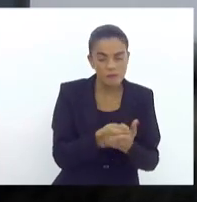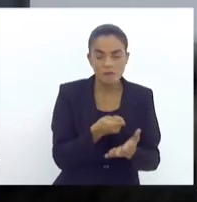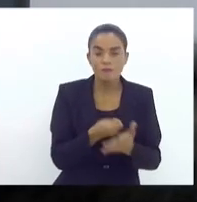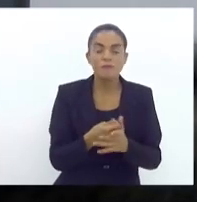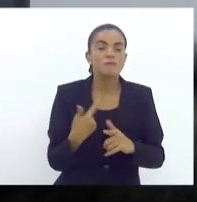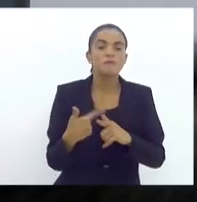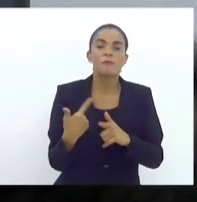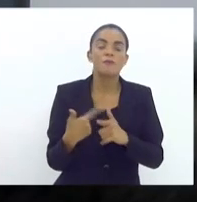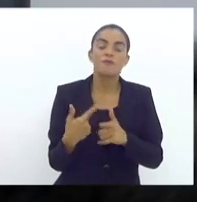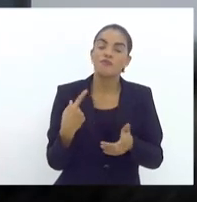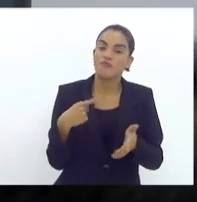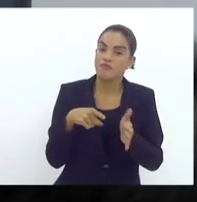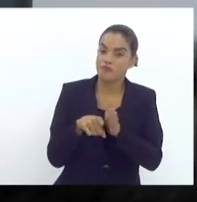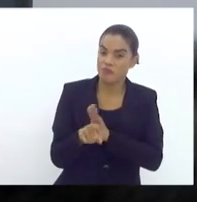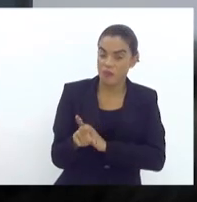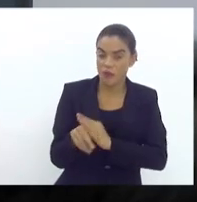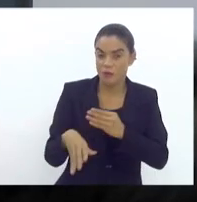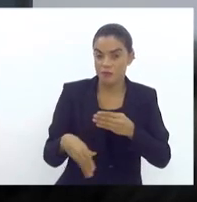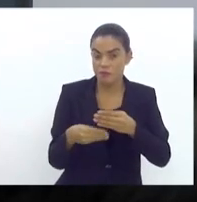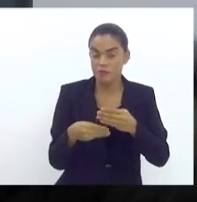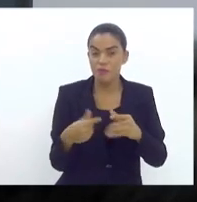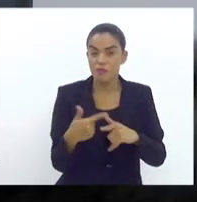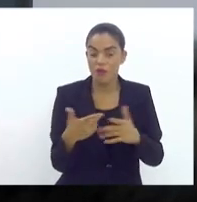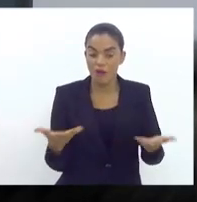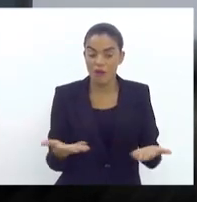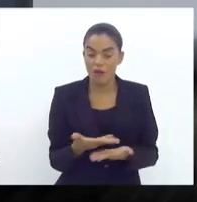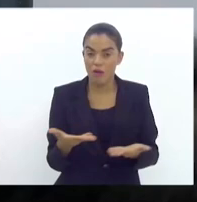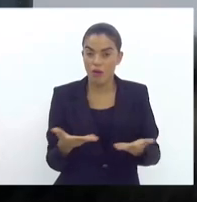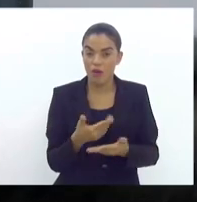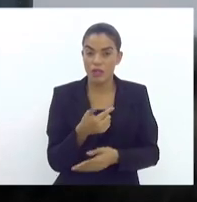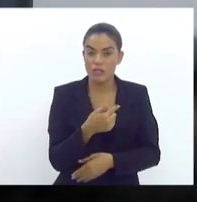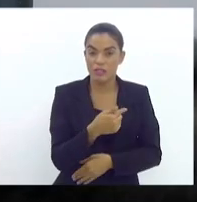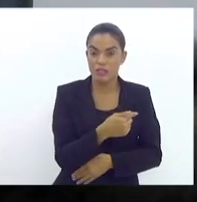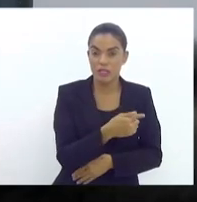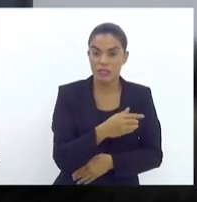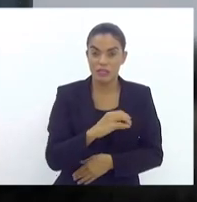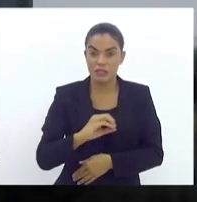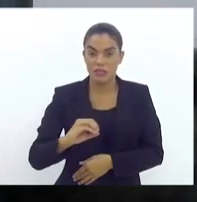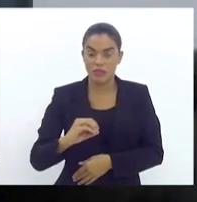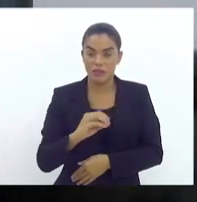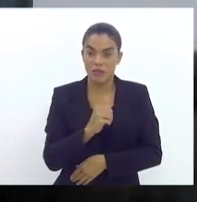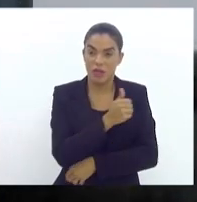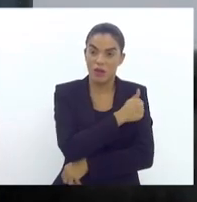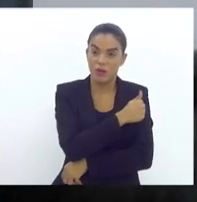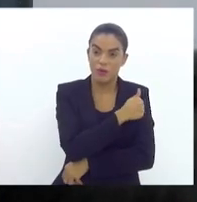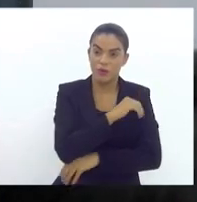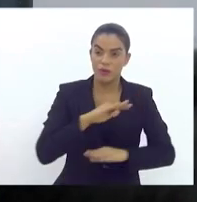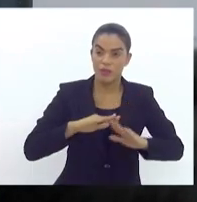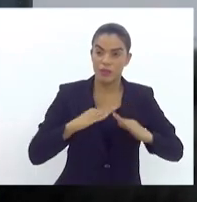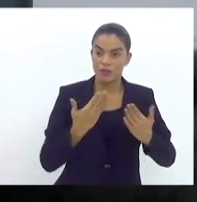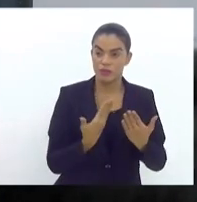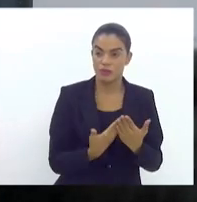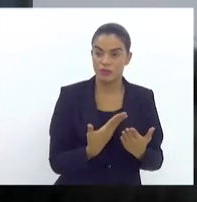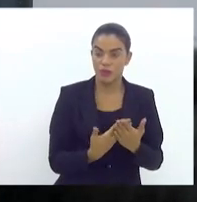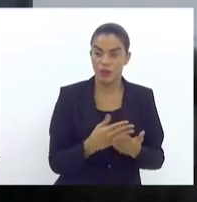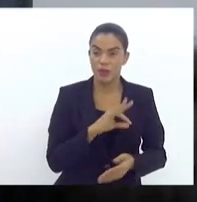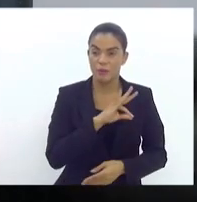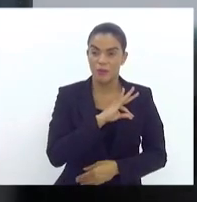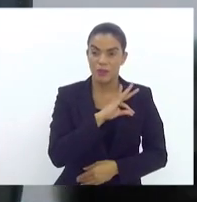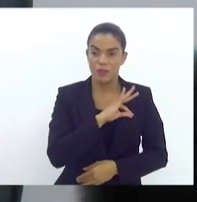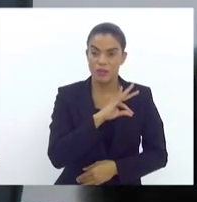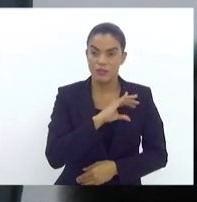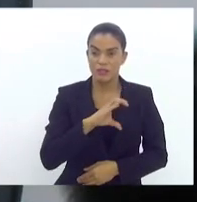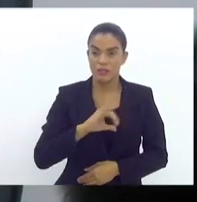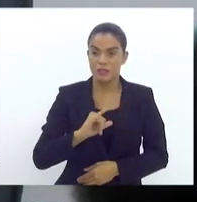essa ponderação porque nós estamos agora com 700 alunos na escola da Polícia Civil